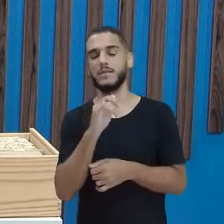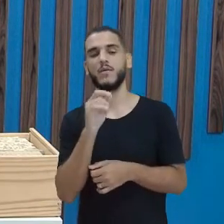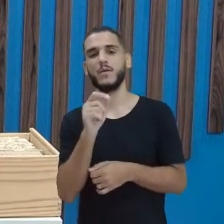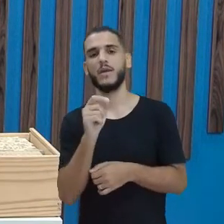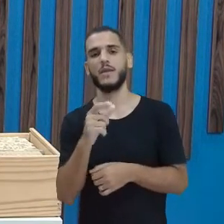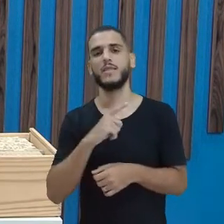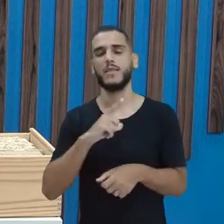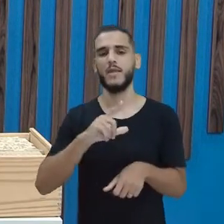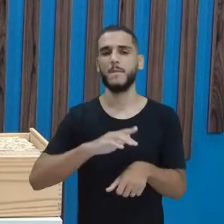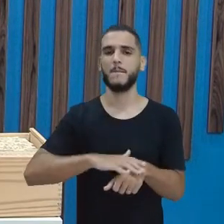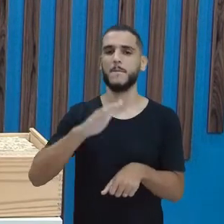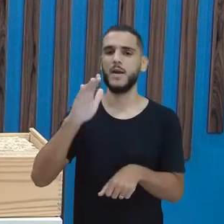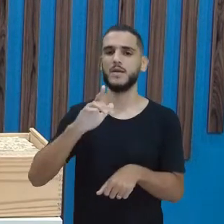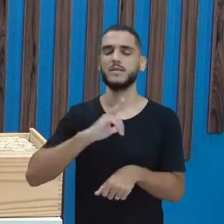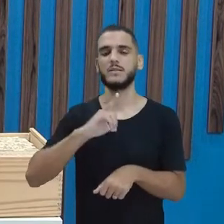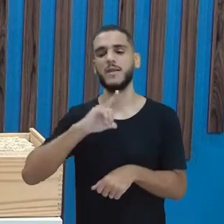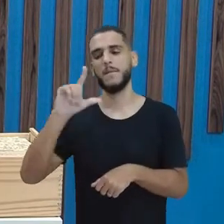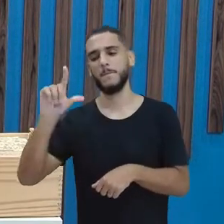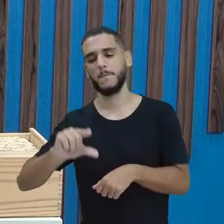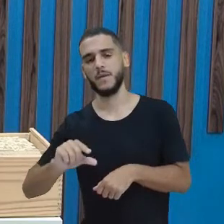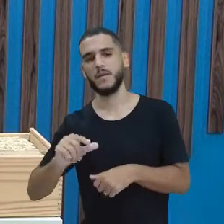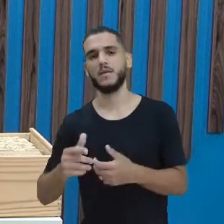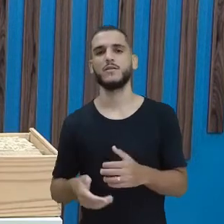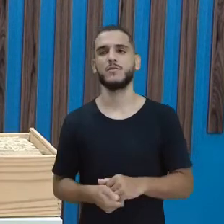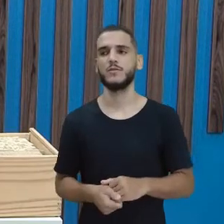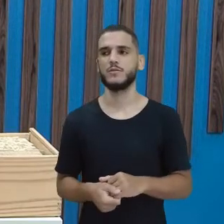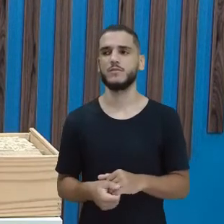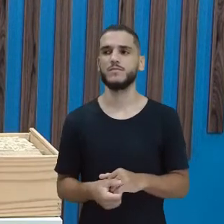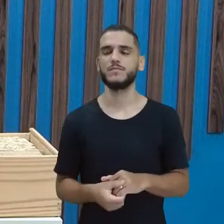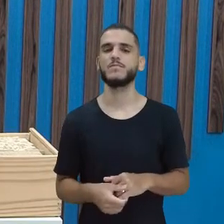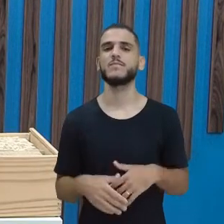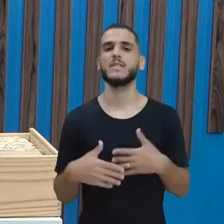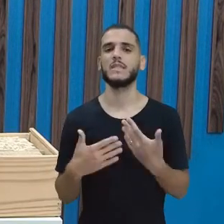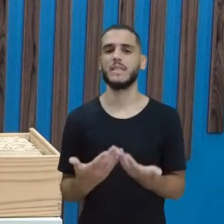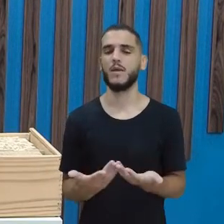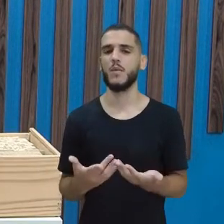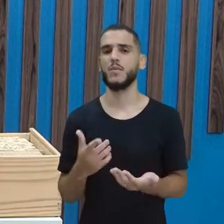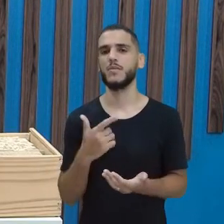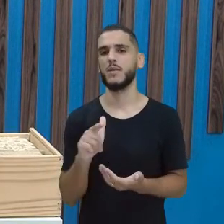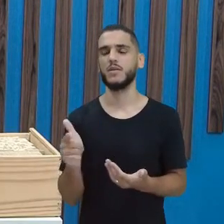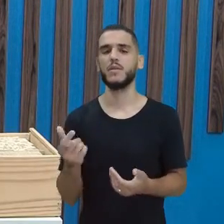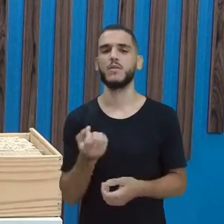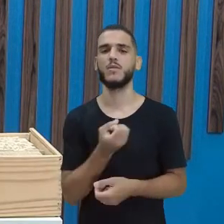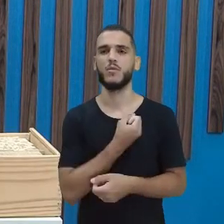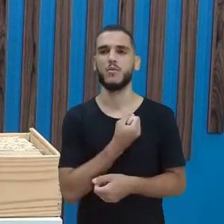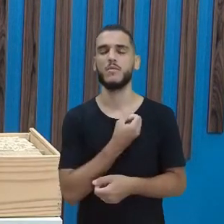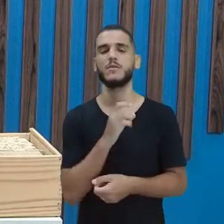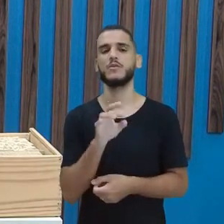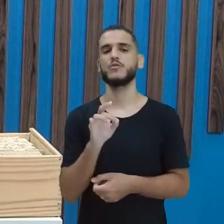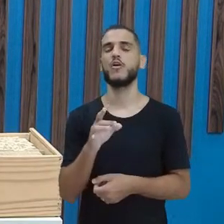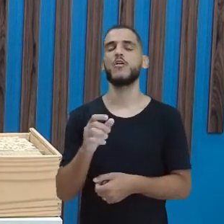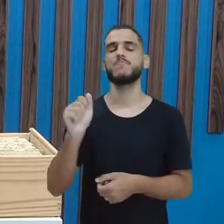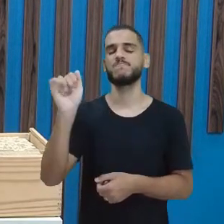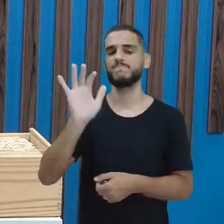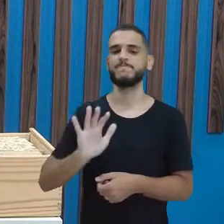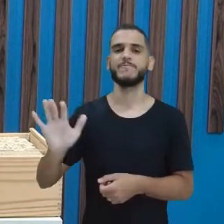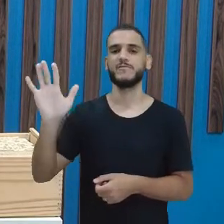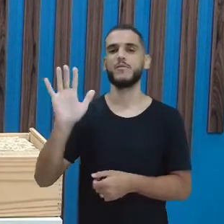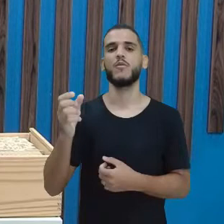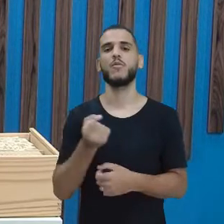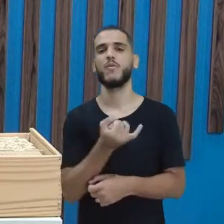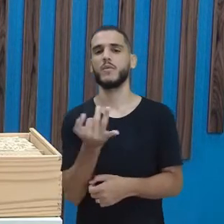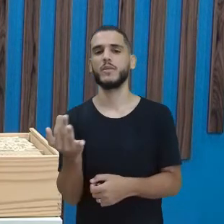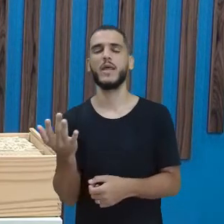tem menos, não é isso? Quando não se trata exatamente de números, quando se trata de figuras, de quantidades,